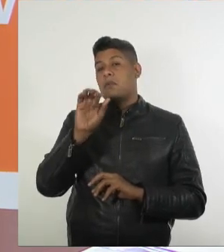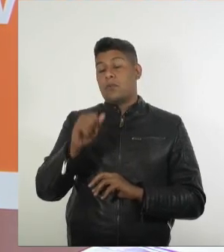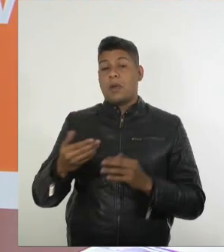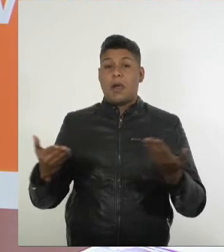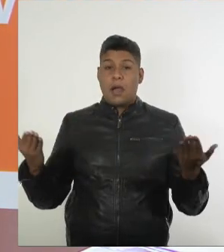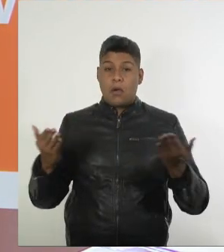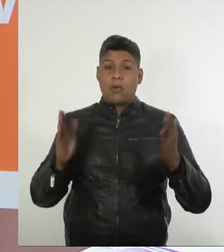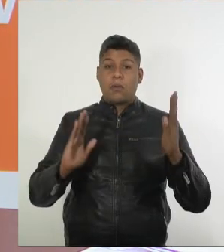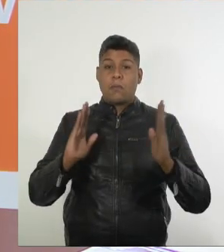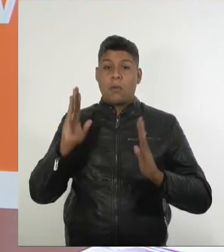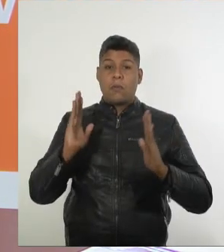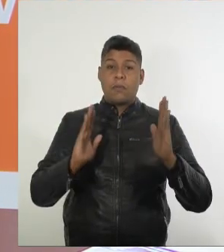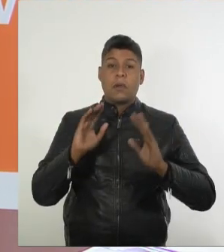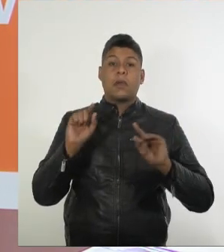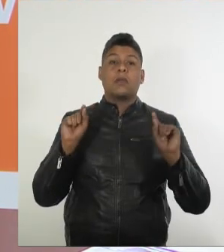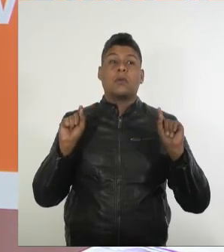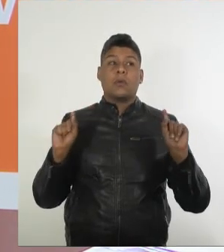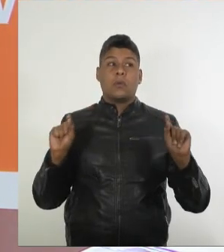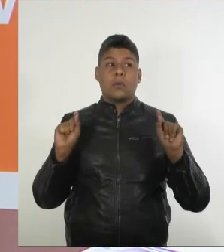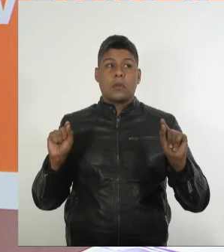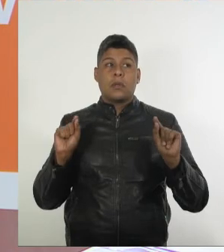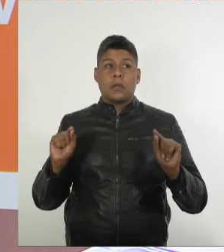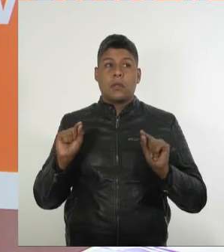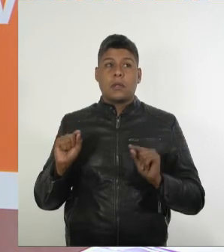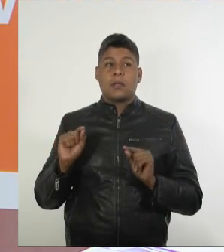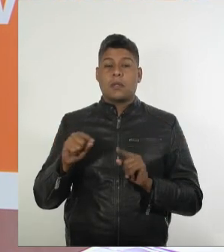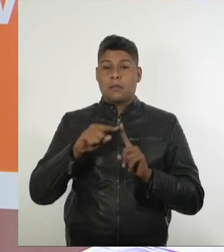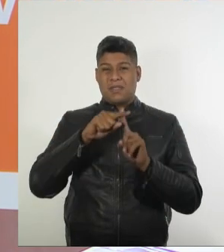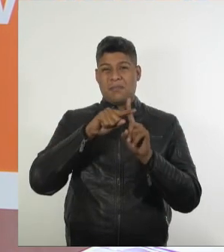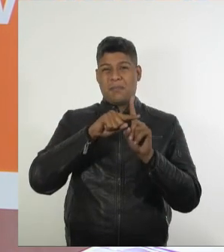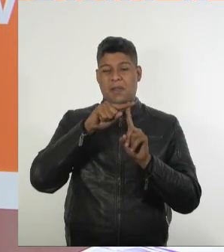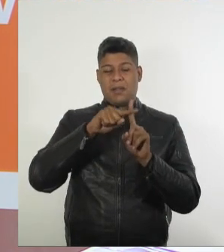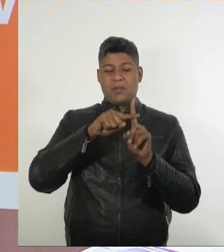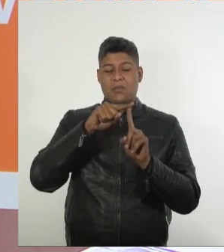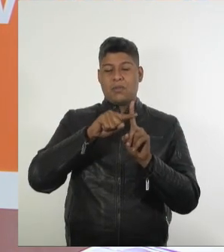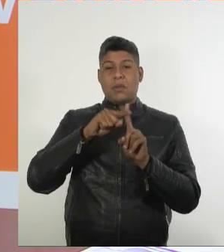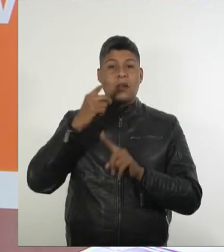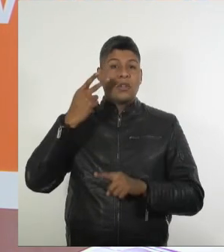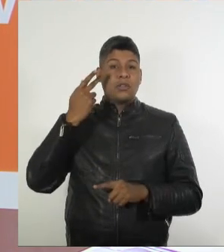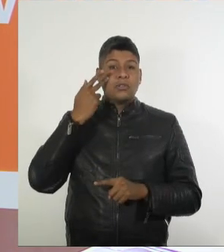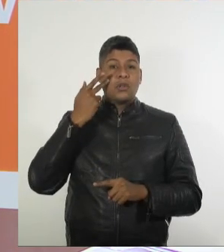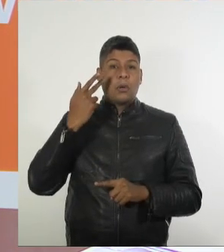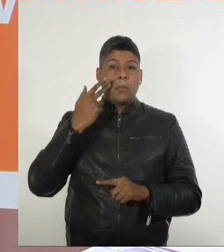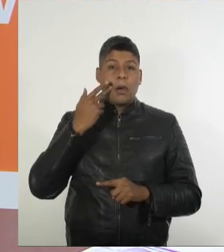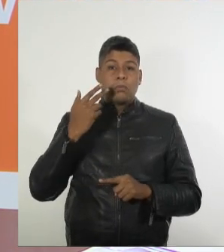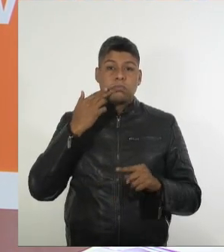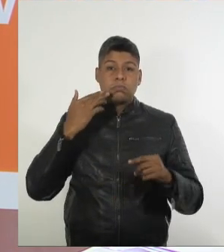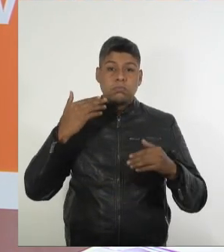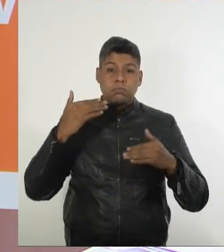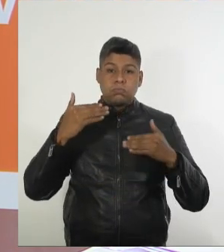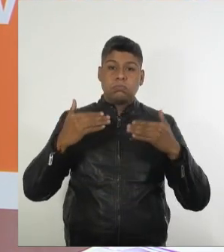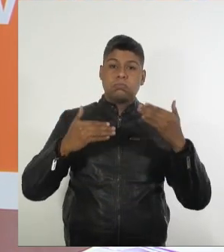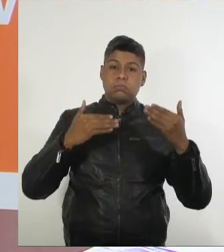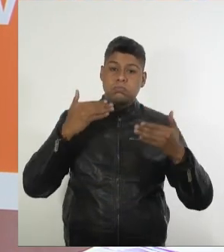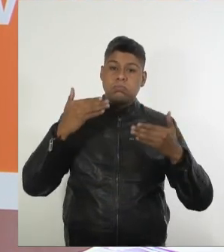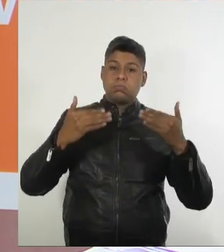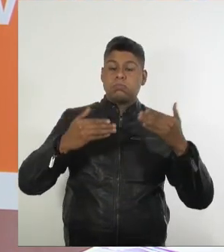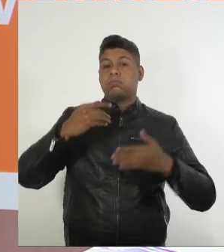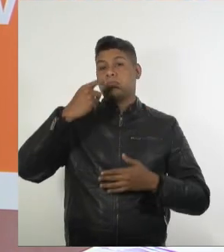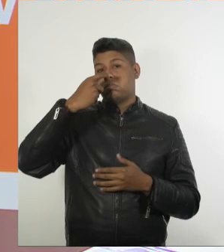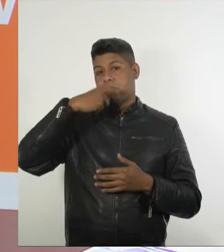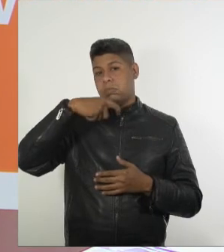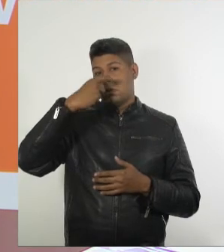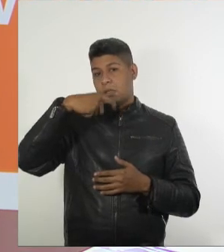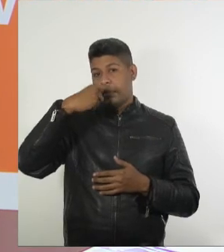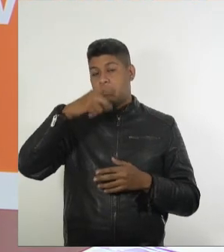agora um momento sazonal, né, com baixas temperaturas, onde é normal o avanço de novos casos de síndrome